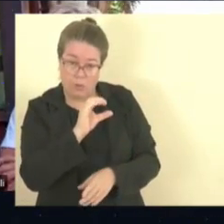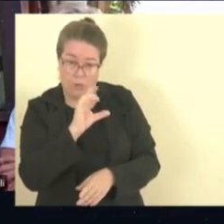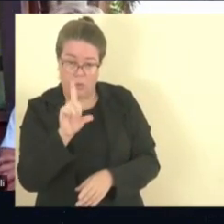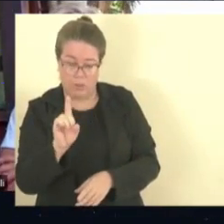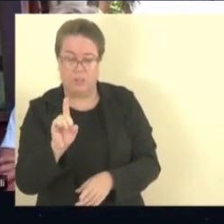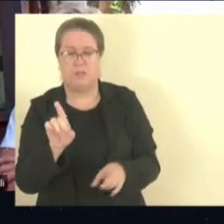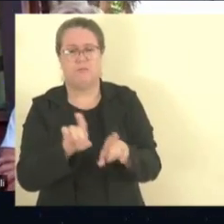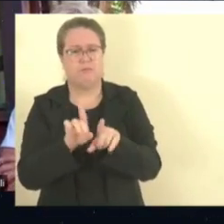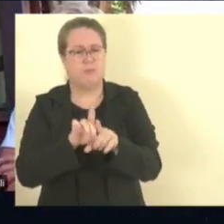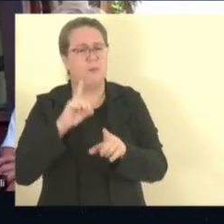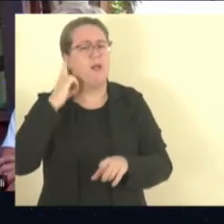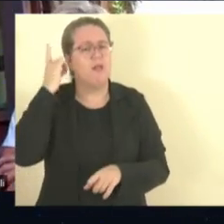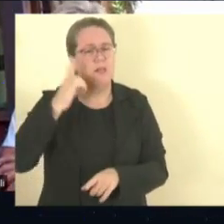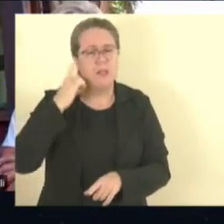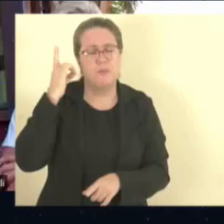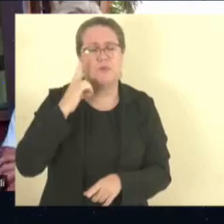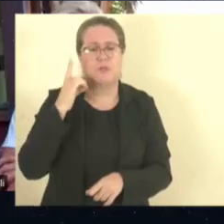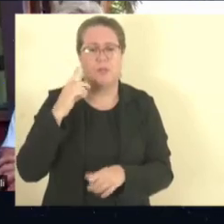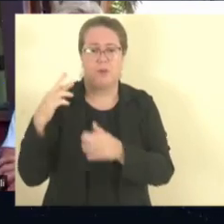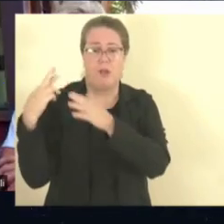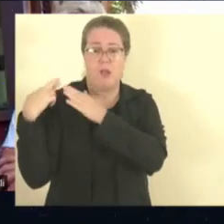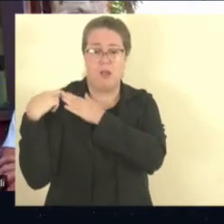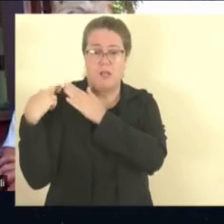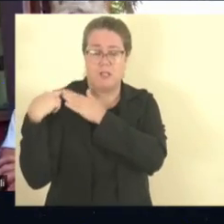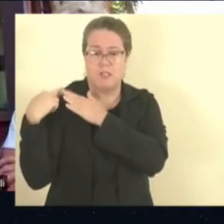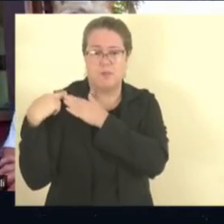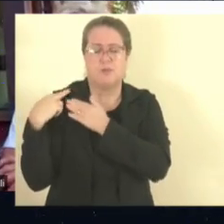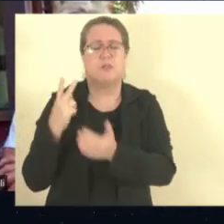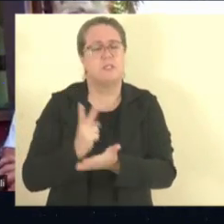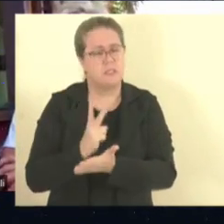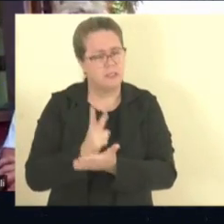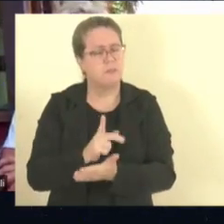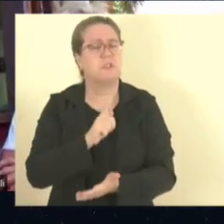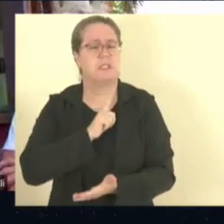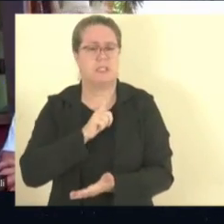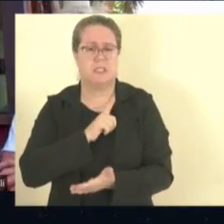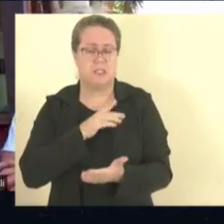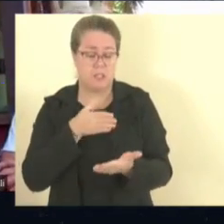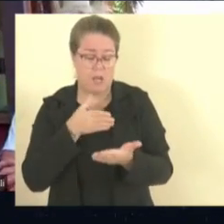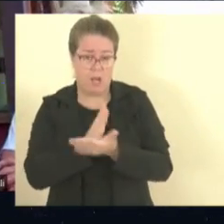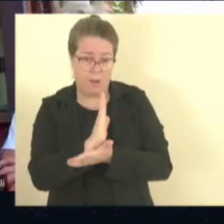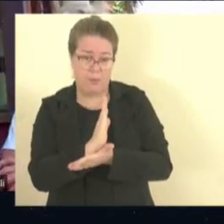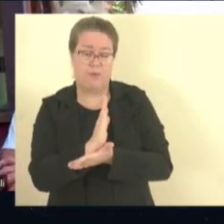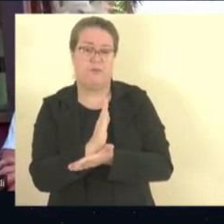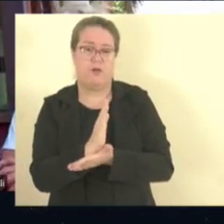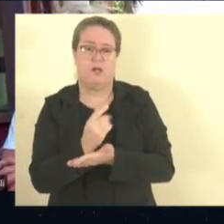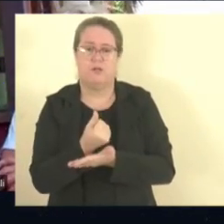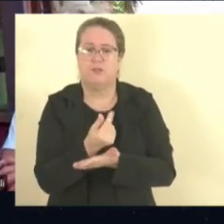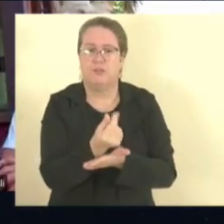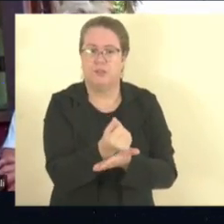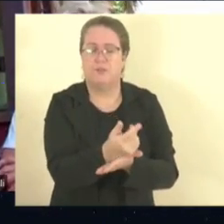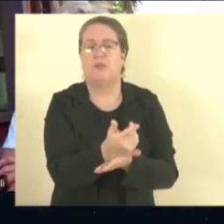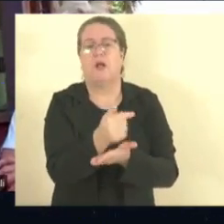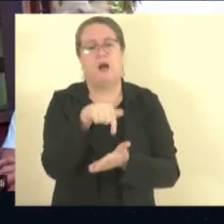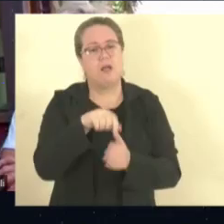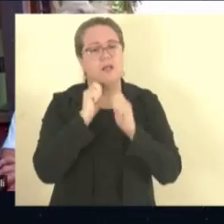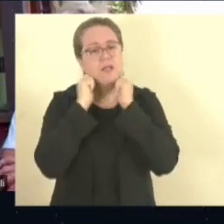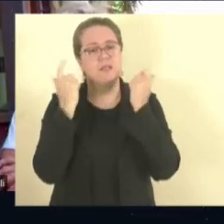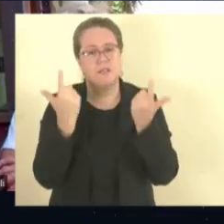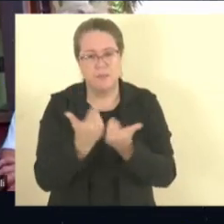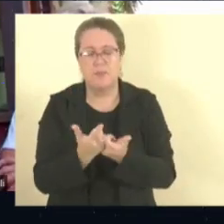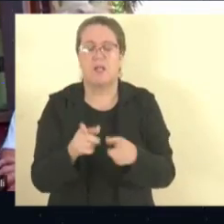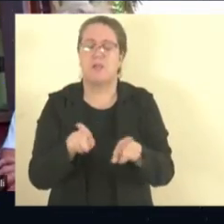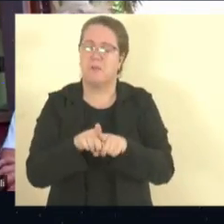os deputados pela responsabilidade que nós sempre temos na hora de aprovar o orçamento da Comissão de Finanças e no plenário, na hora de